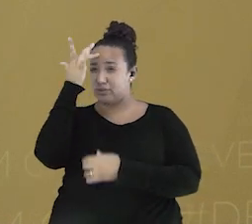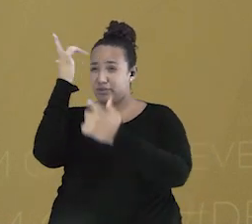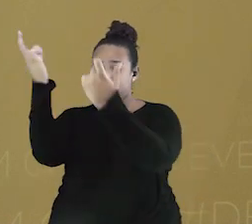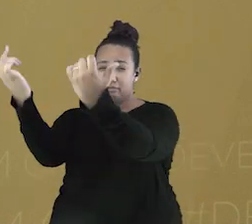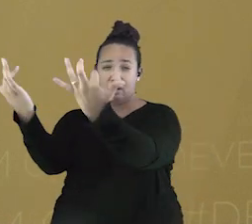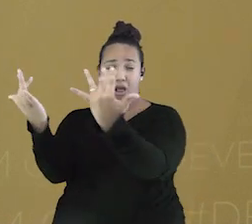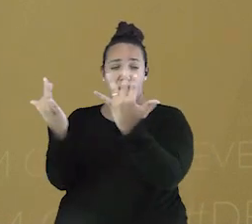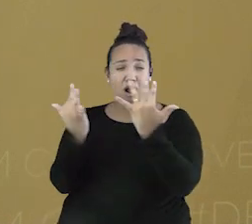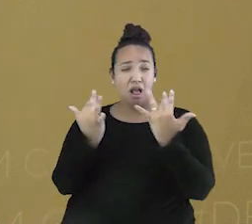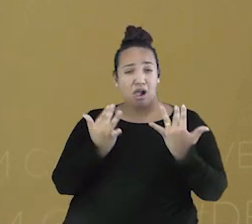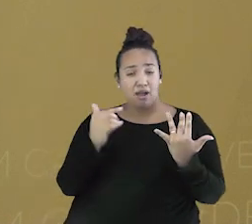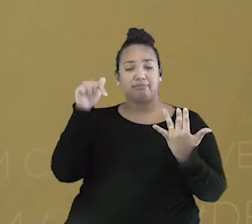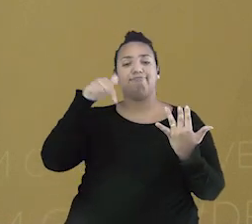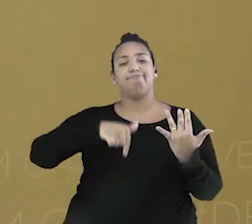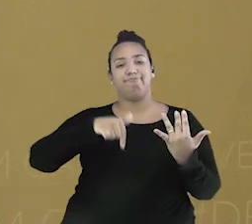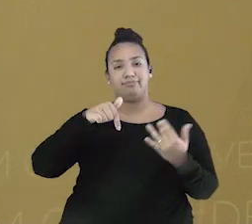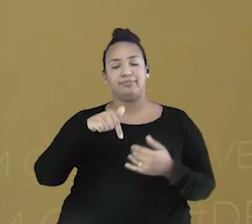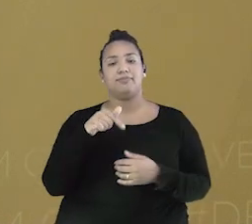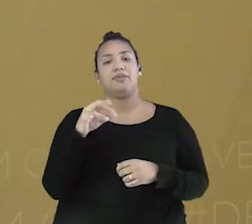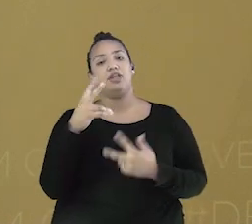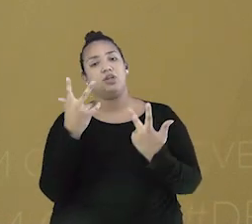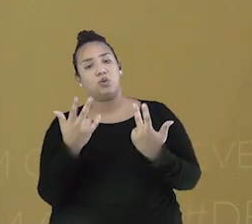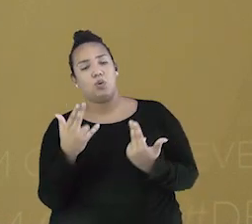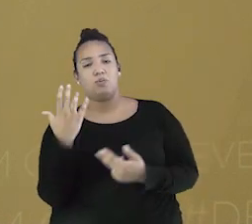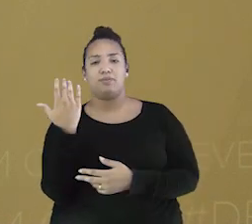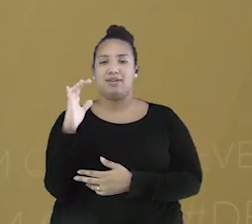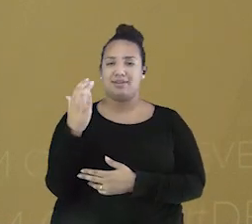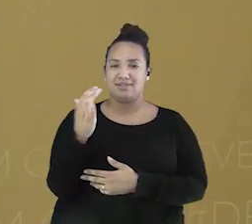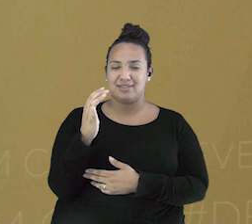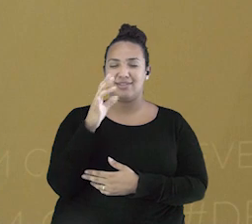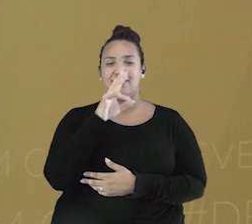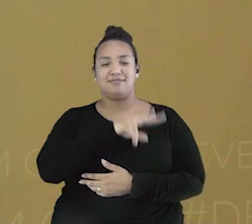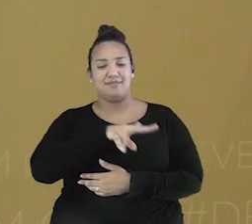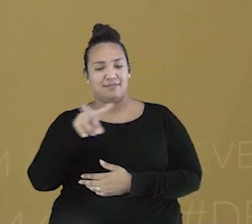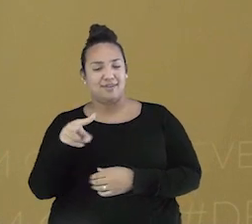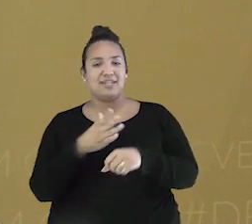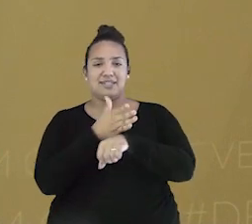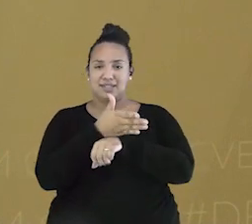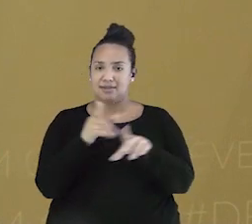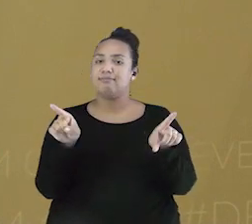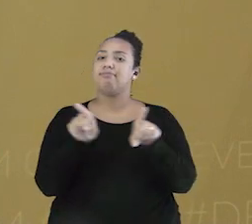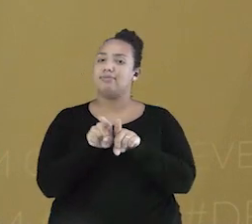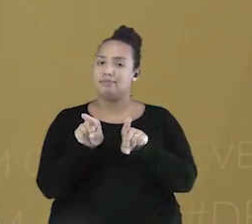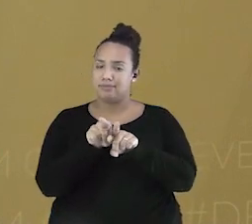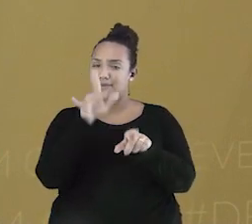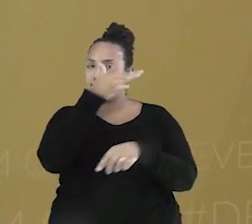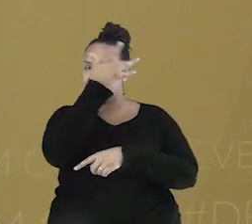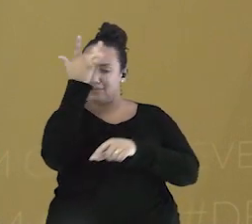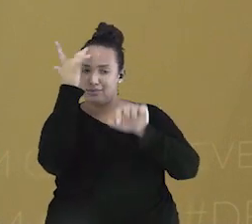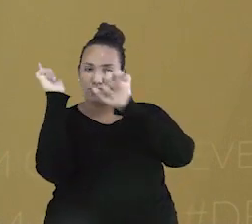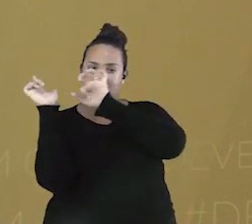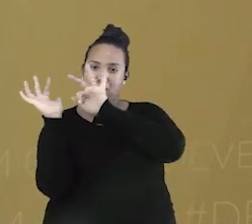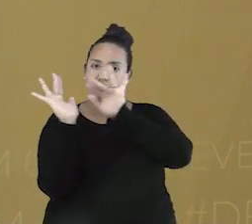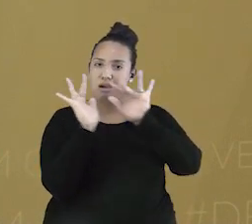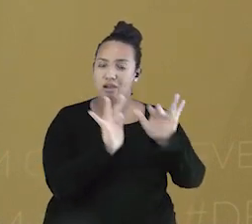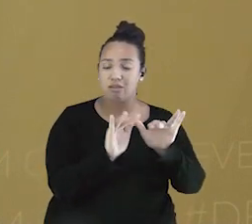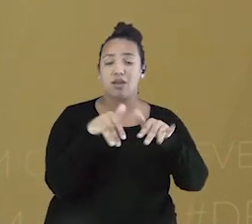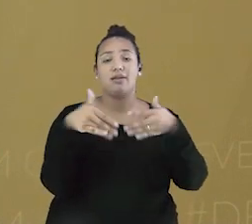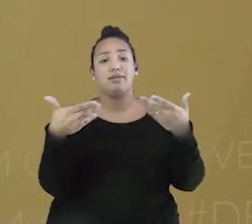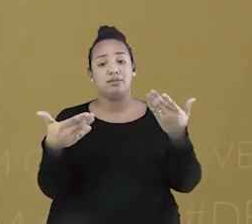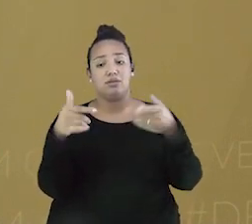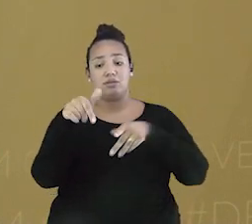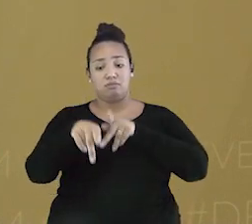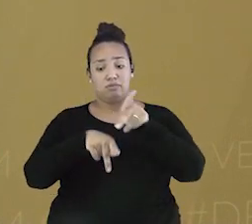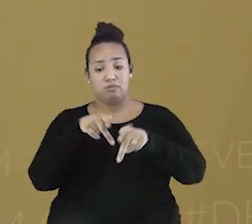municípios vizinhos também, como Cariacica, Vila Velha e Serra. E a população nesses municípios foi